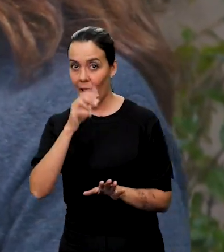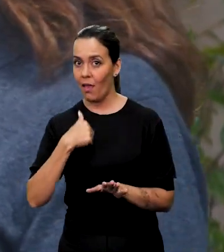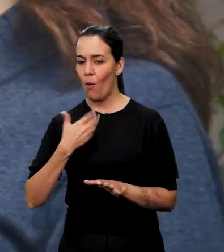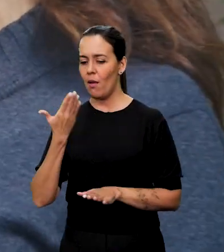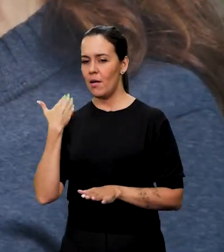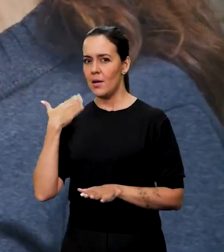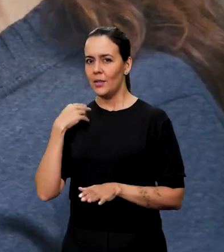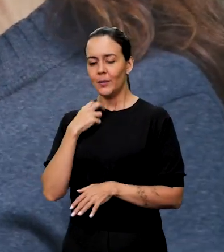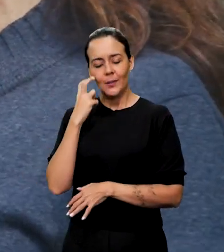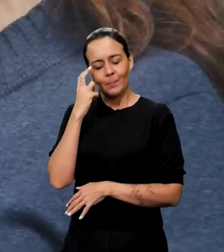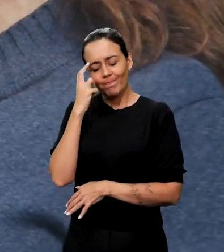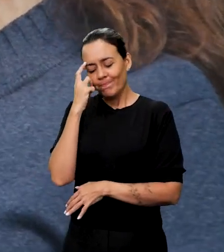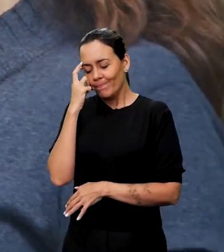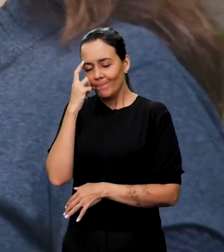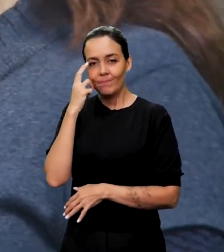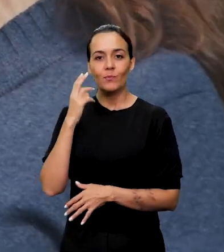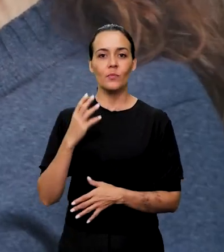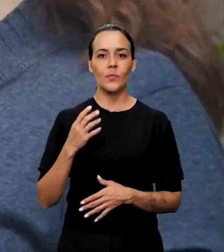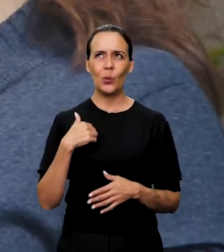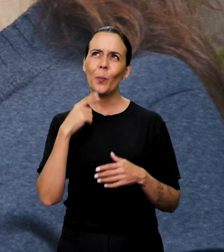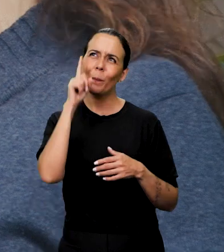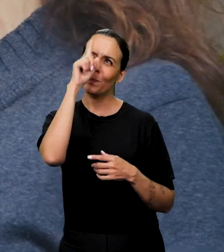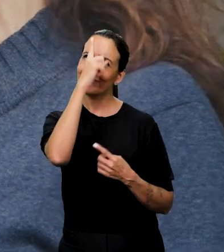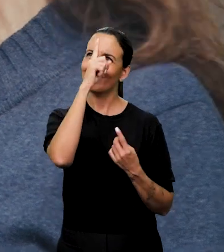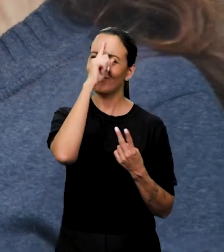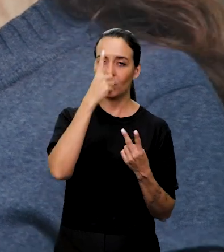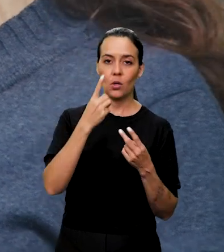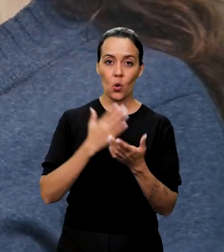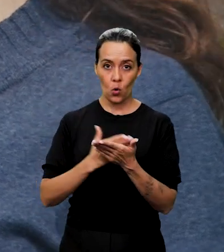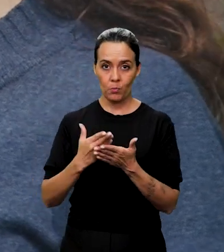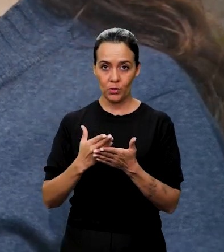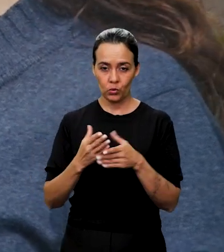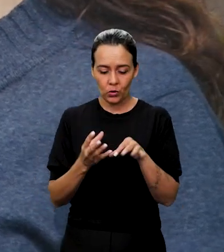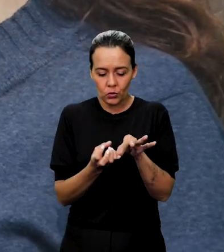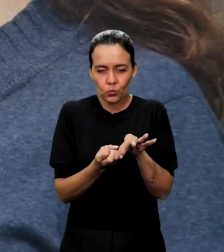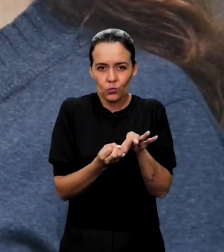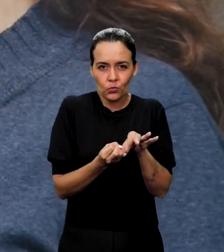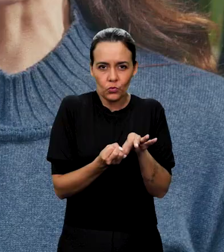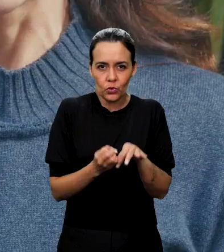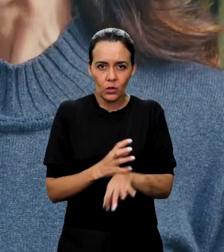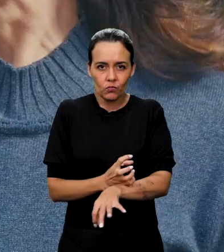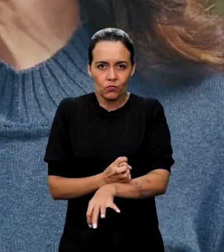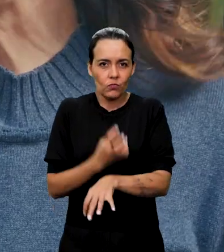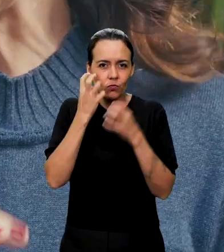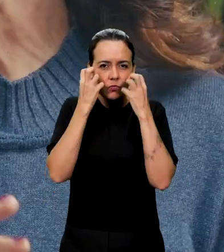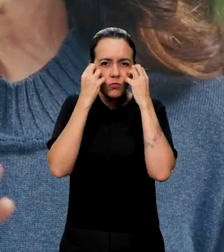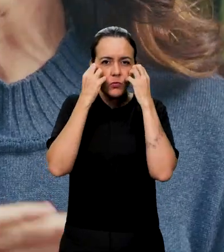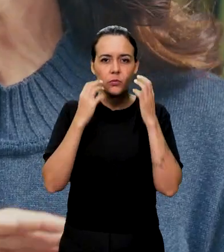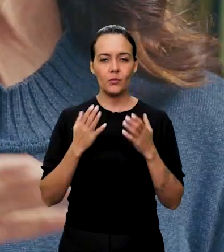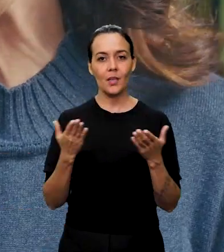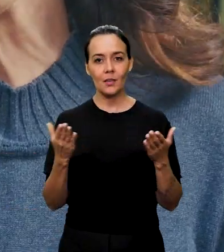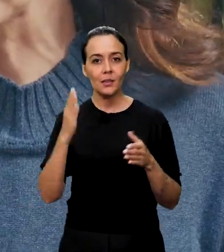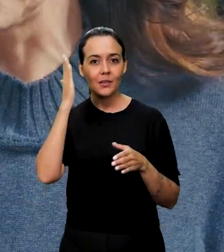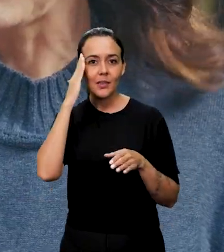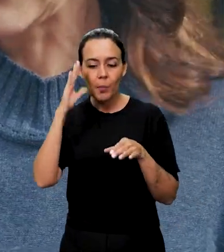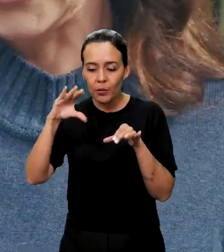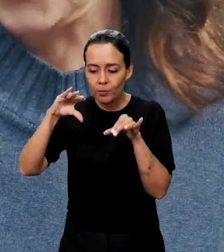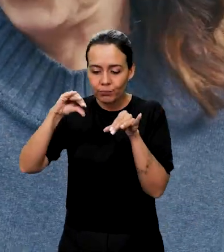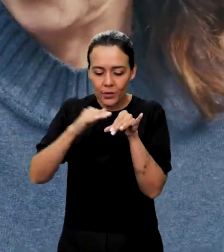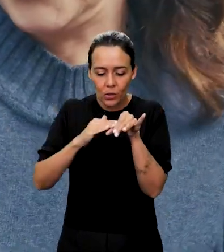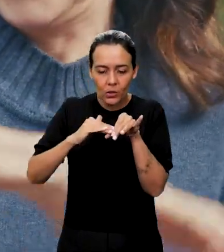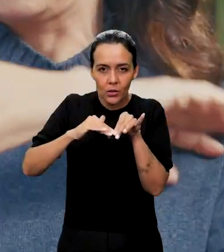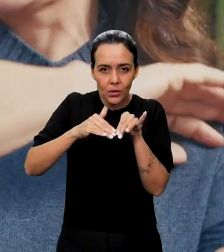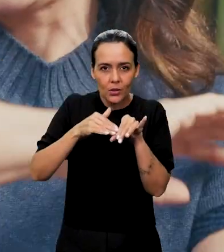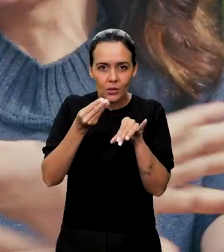vergonha. Logo que eu comecei a ter essas questões de ressecamento, não sei o quê. Ai, meu Deus, lubrificante. Hoje eu virei sommelier de